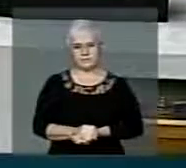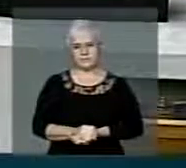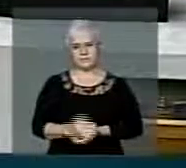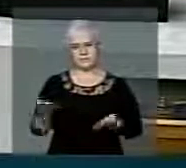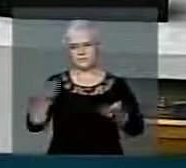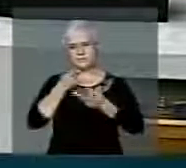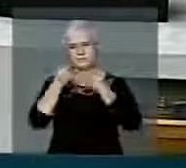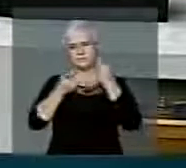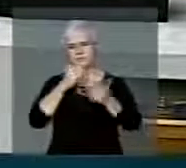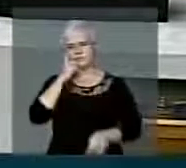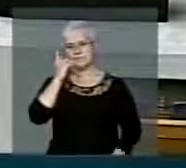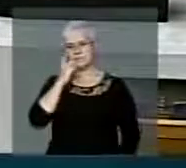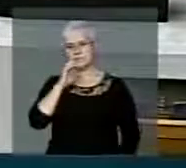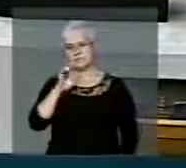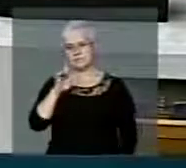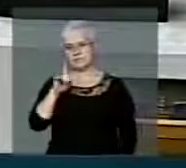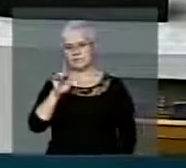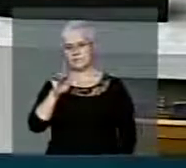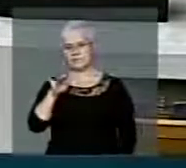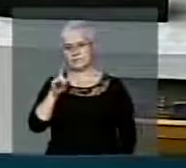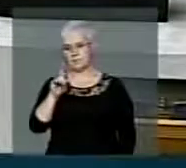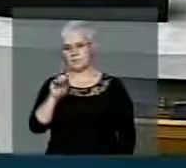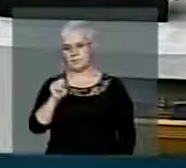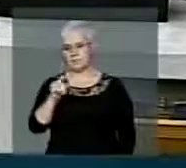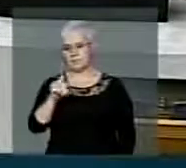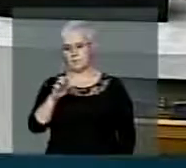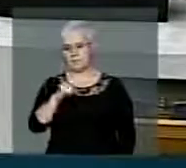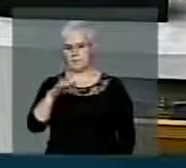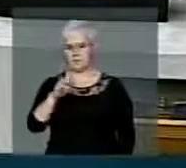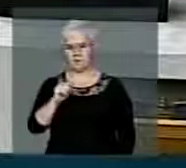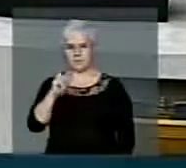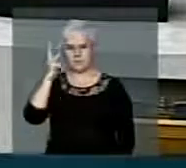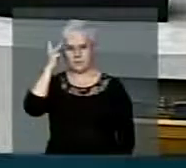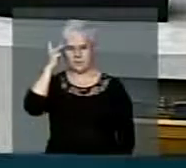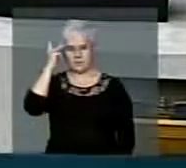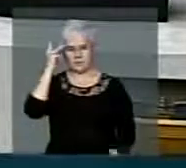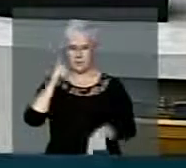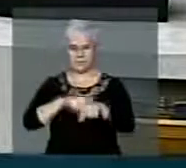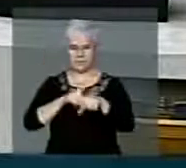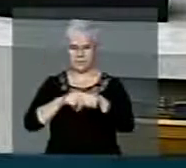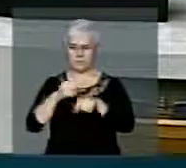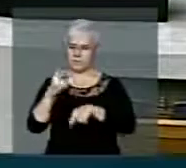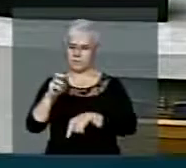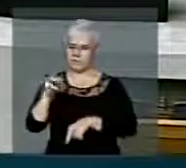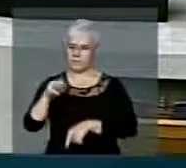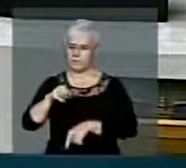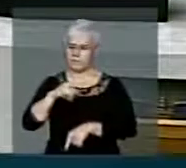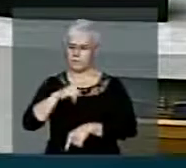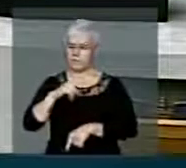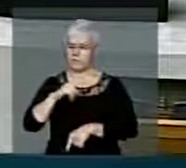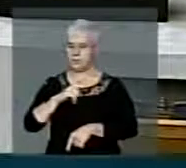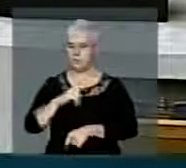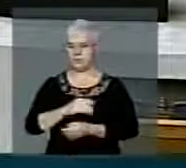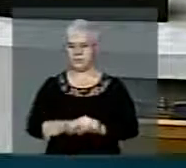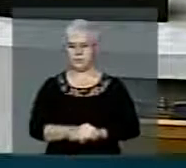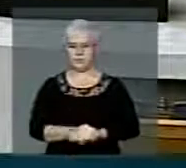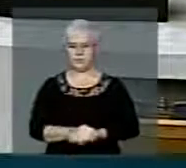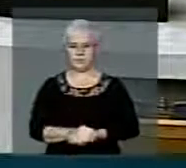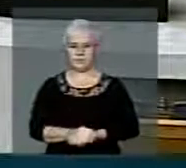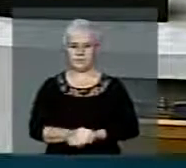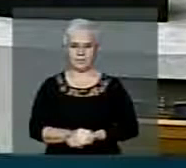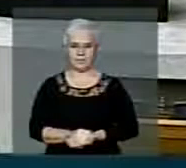Passa a palavra ao deputado Eleusis Paiva, do PSD de São Paulo, ainda no grande expediente. Vossa Excelência tem até 25 minutos.